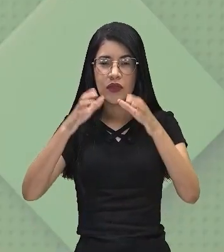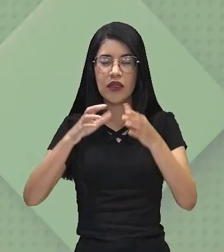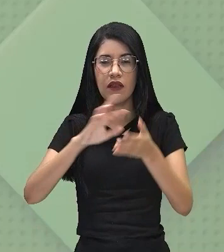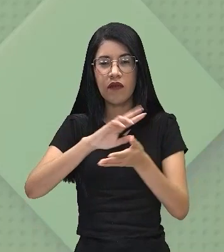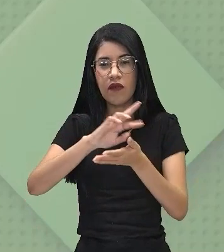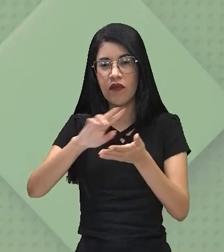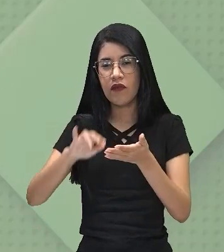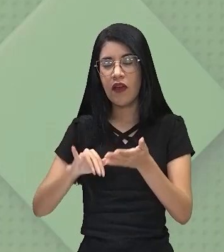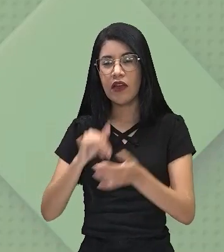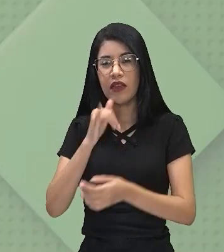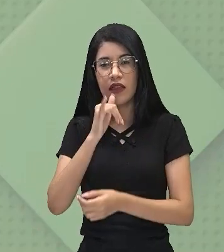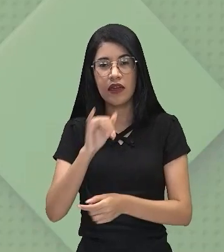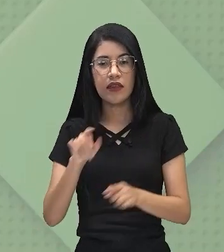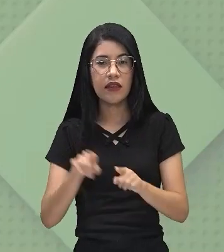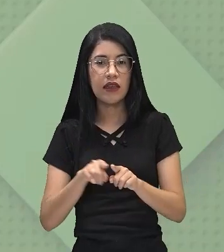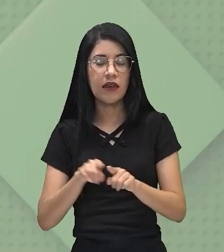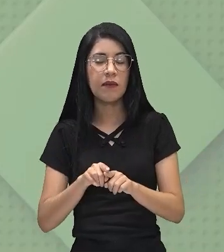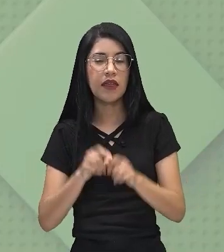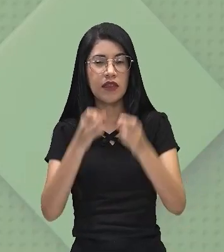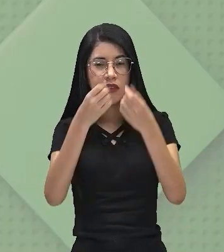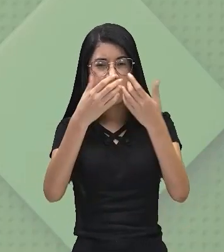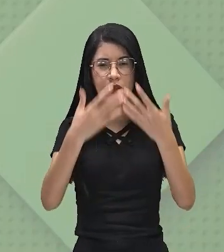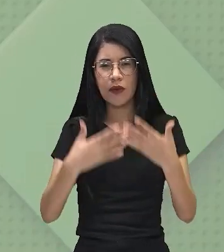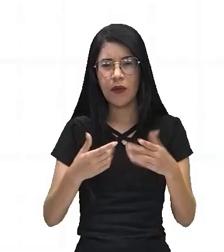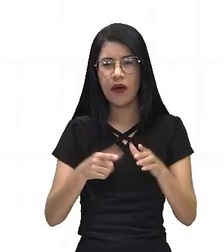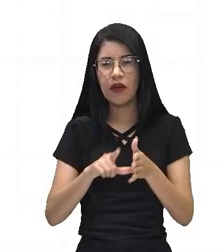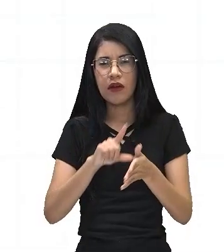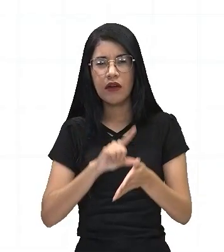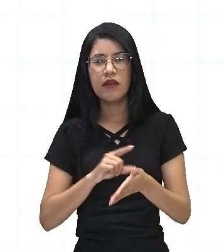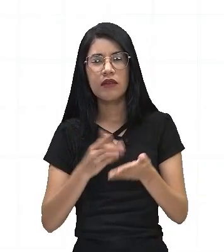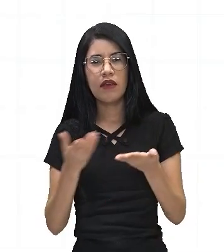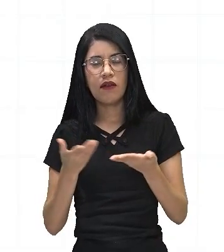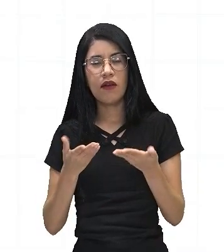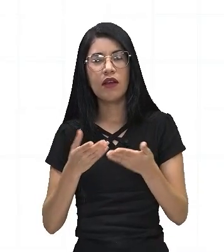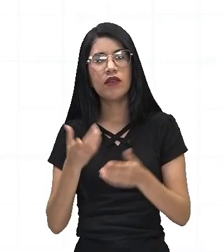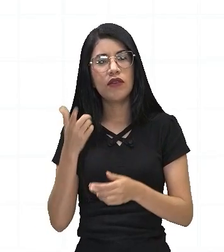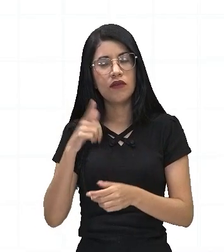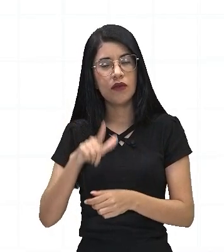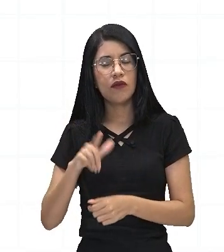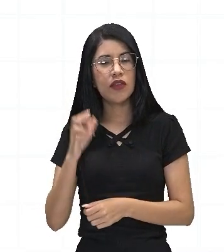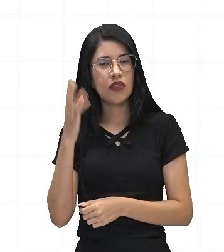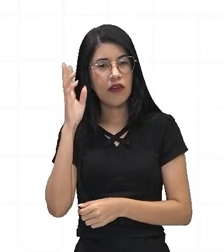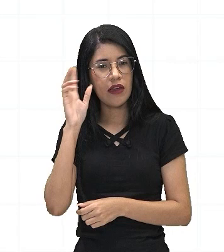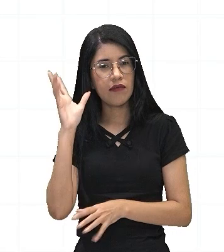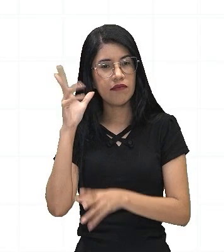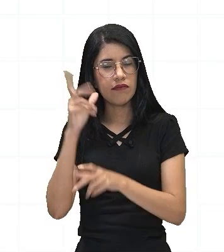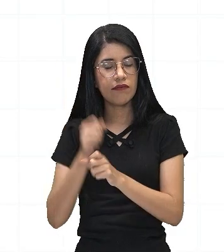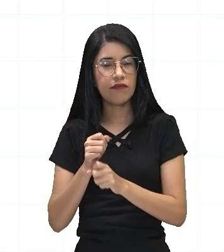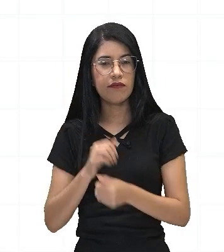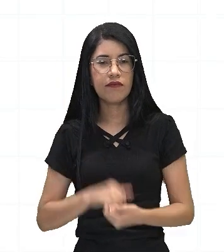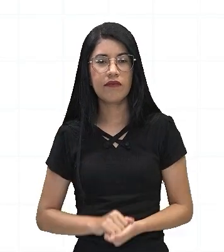energia, Também falamos sobre as usinas de eletricidade, que é o que nós vamos observar e relembrar agora. São instalações industriais